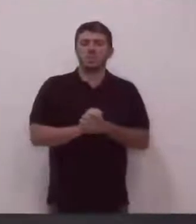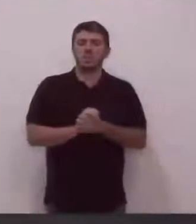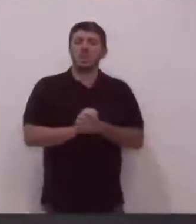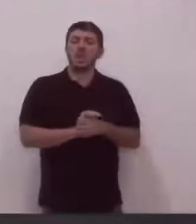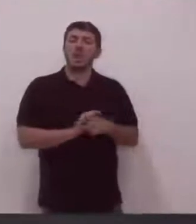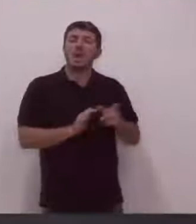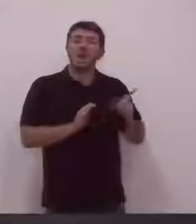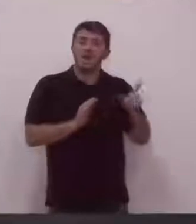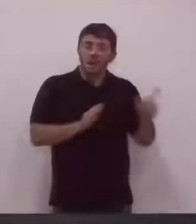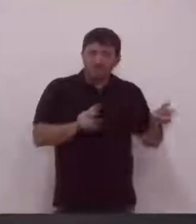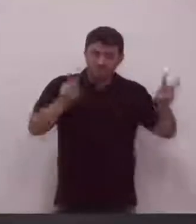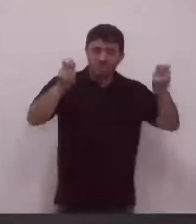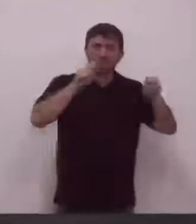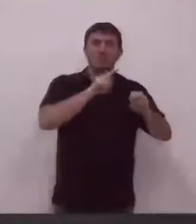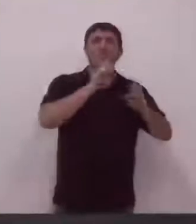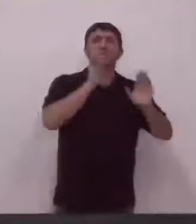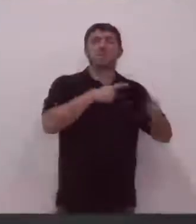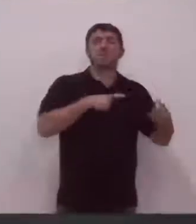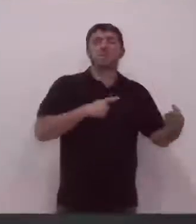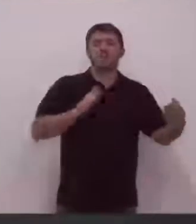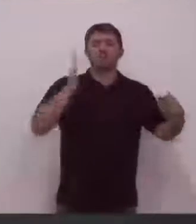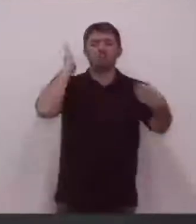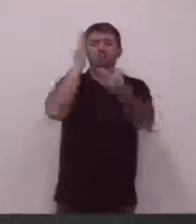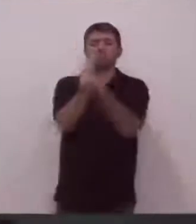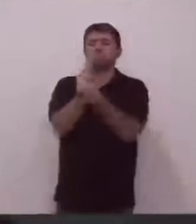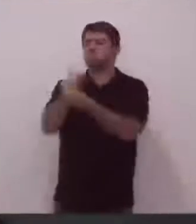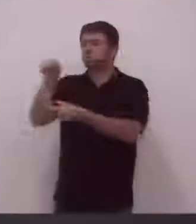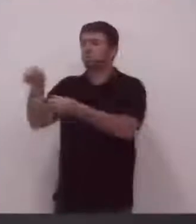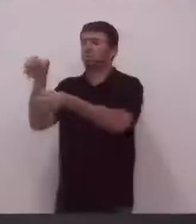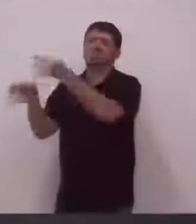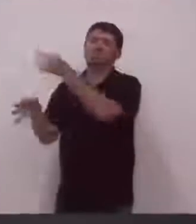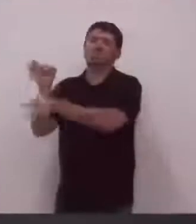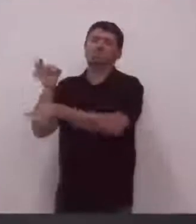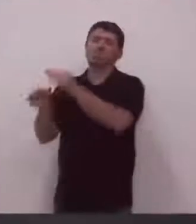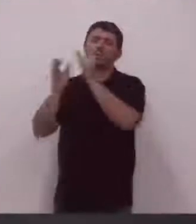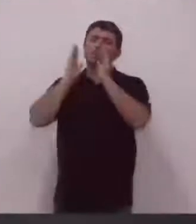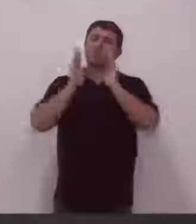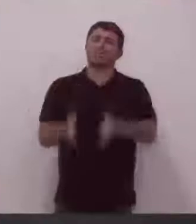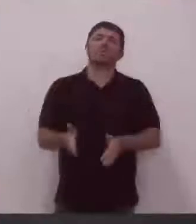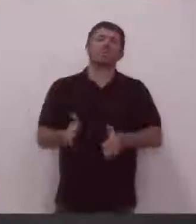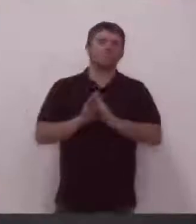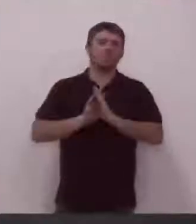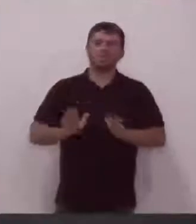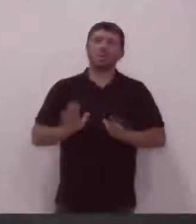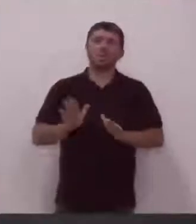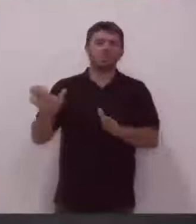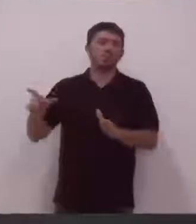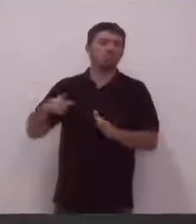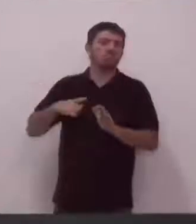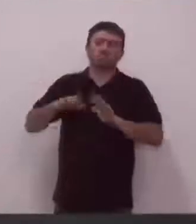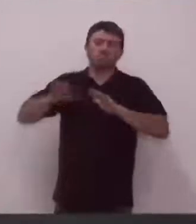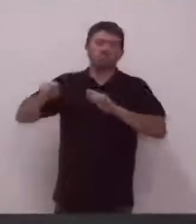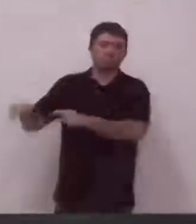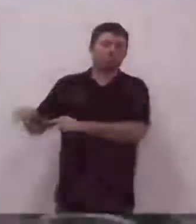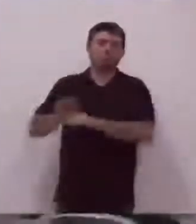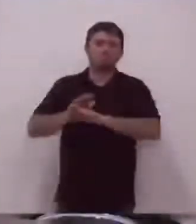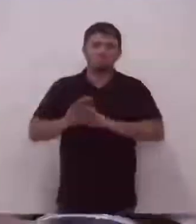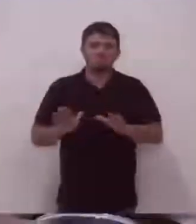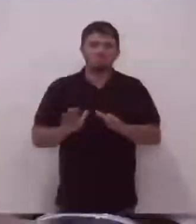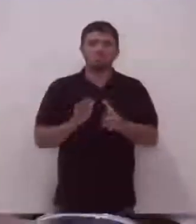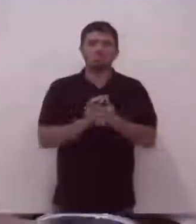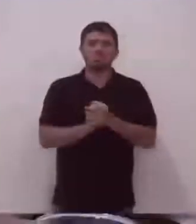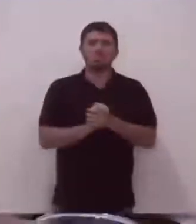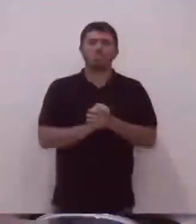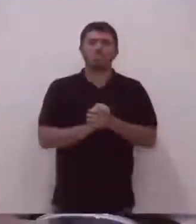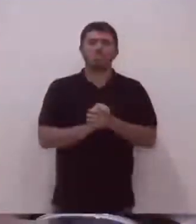no exato momento em que as partes apresentam a contestação. Então, ele está contestando um ato que falaram.